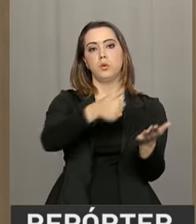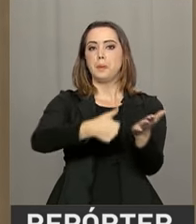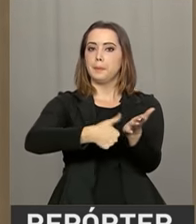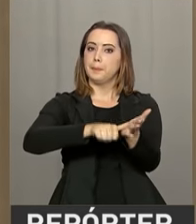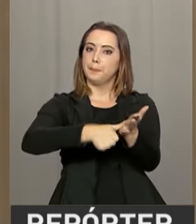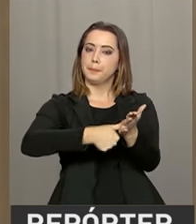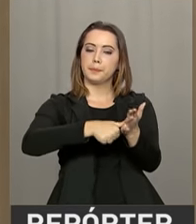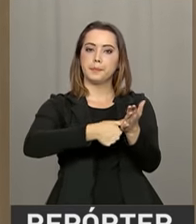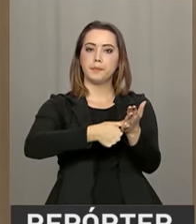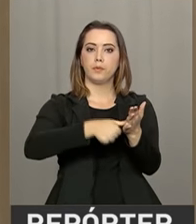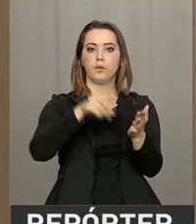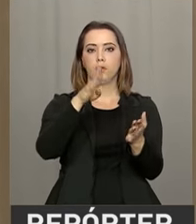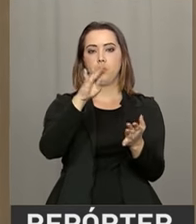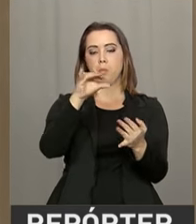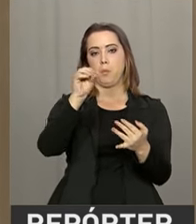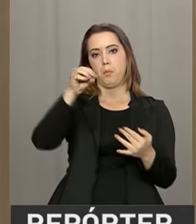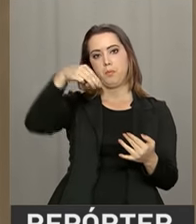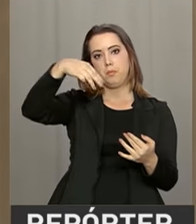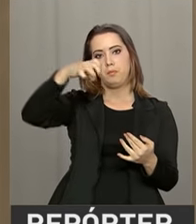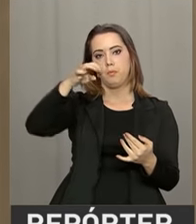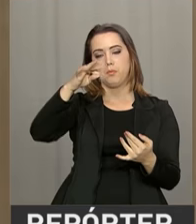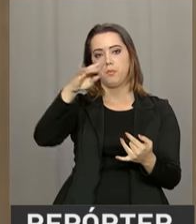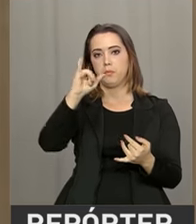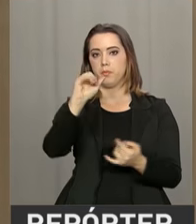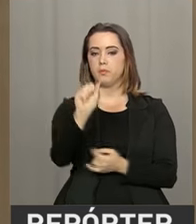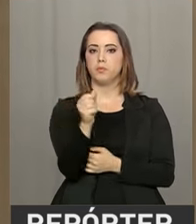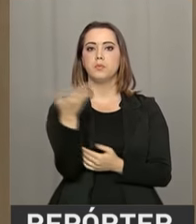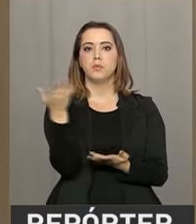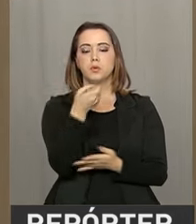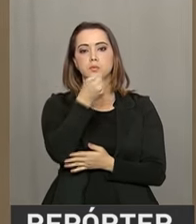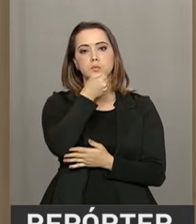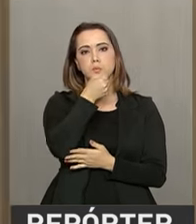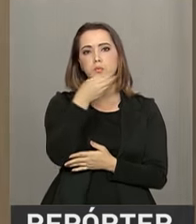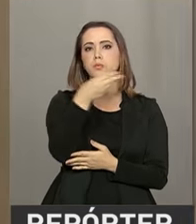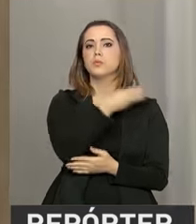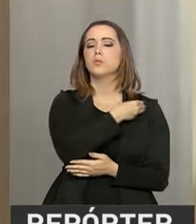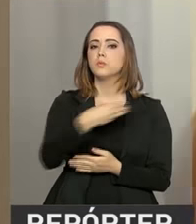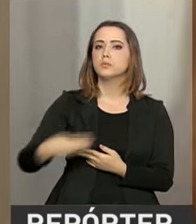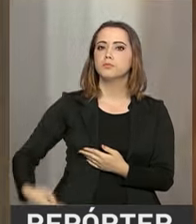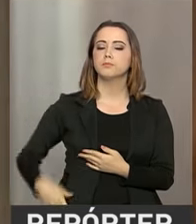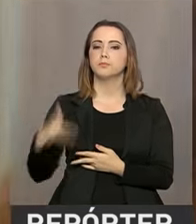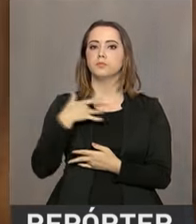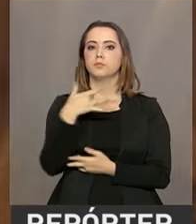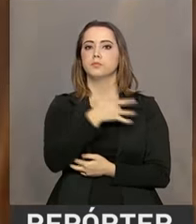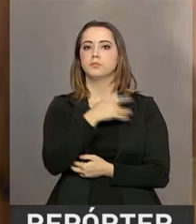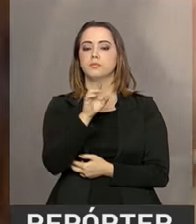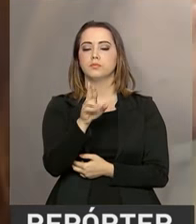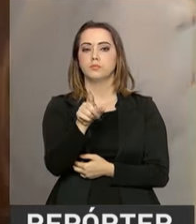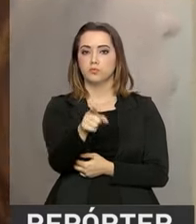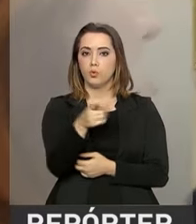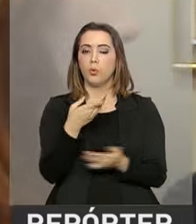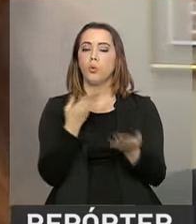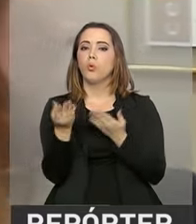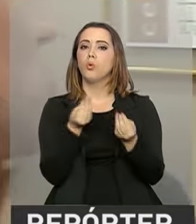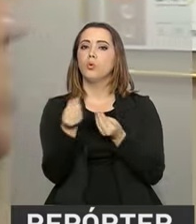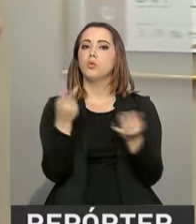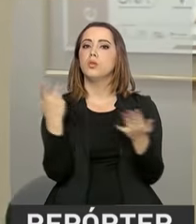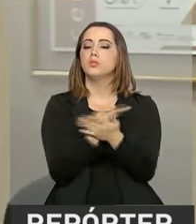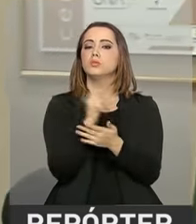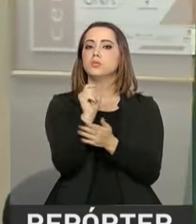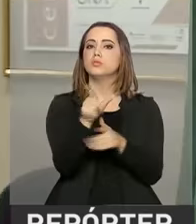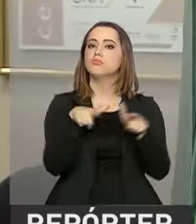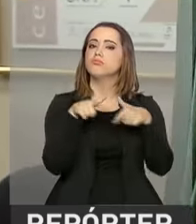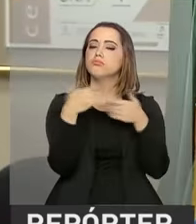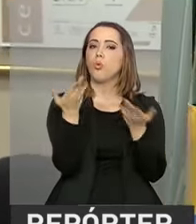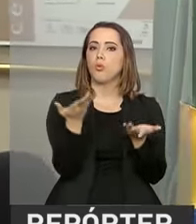biometria. A gente conversa agora com o ministro da saúde, Ricardo Barros. Ministro, como que vai funcionar a biometria no Serviço Único de Saúde